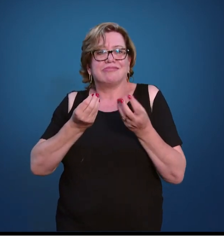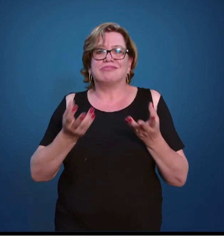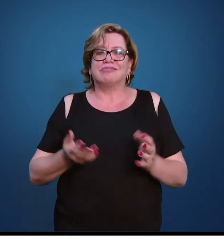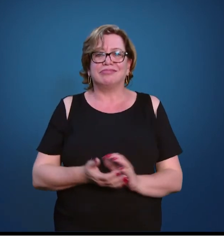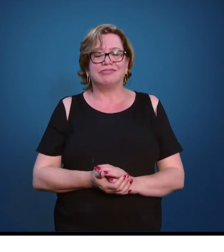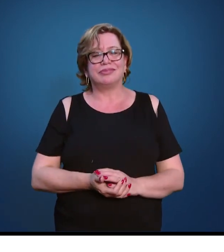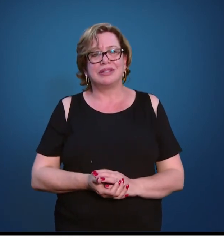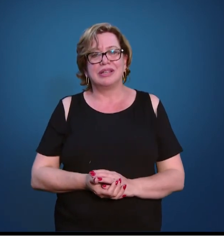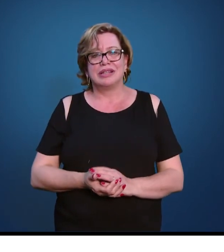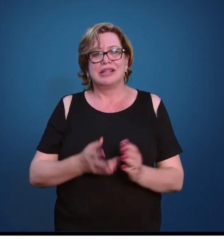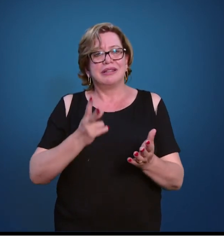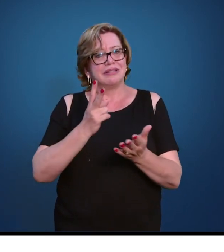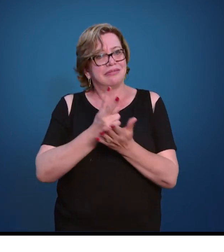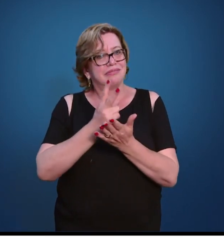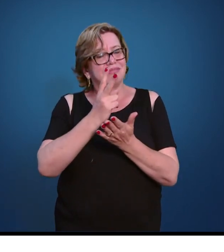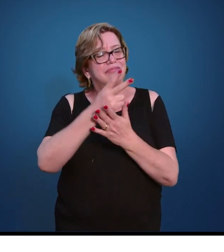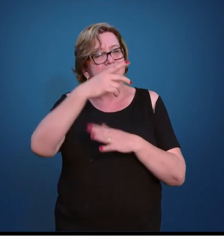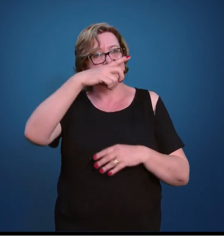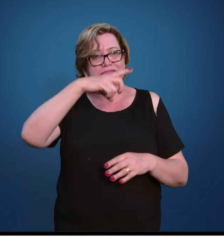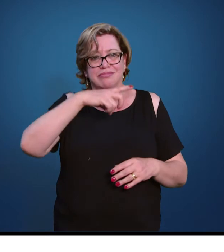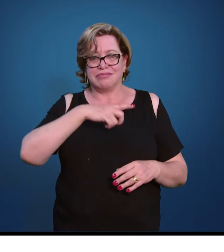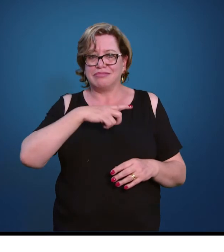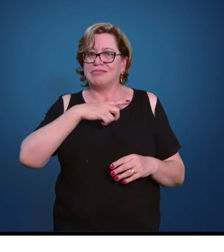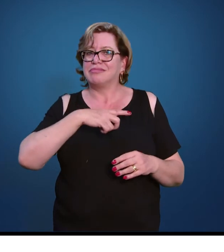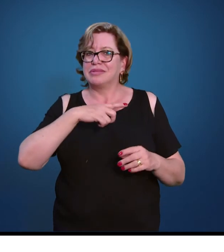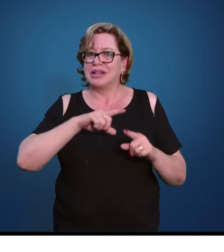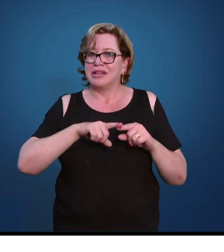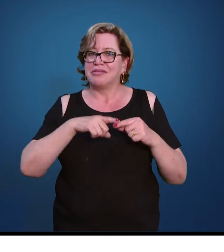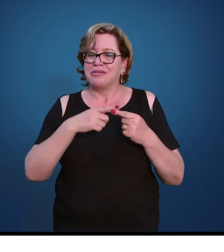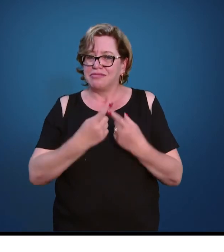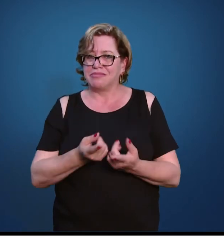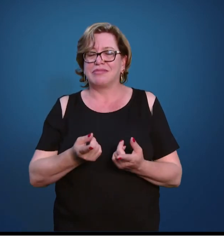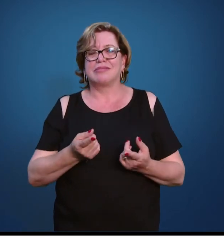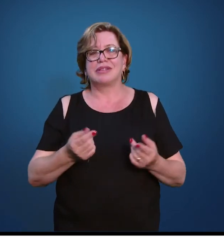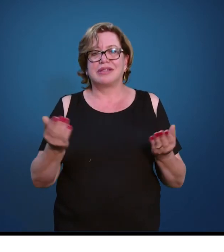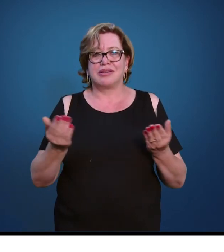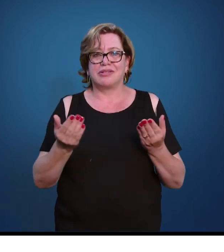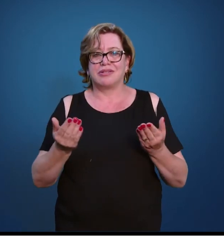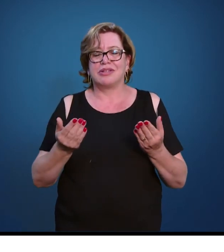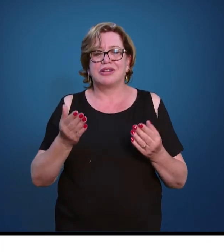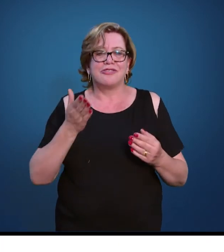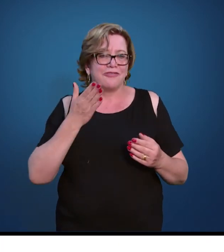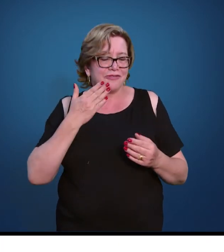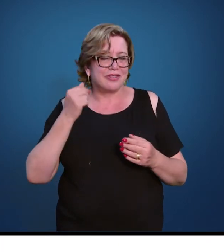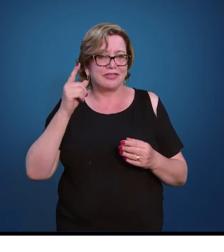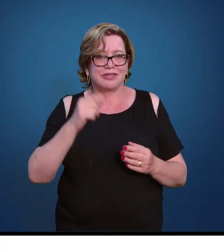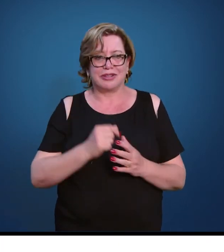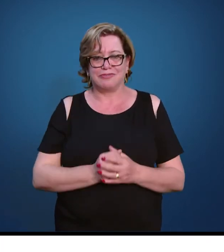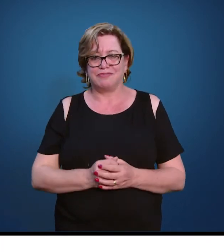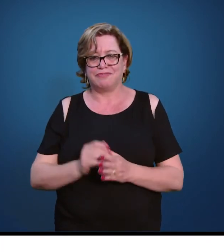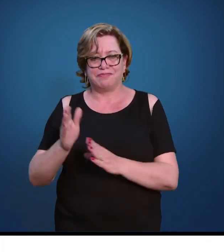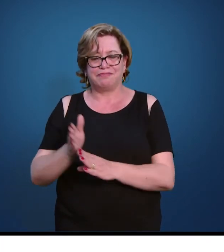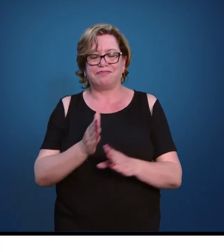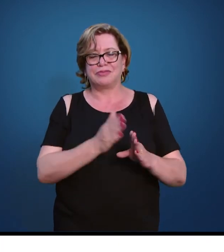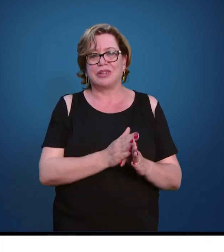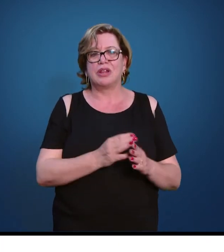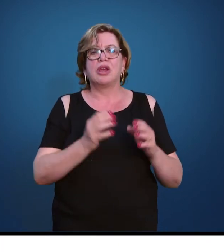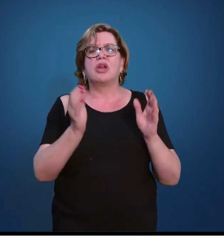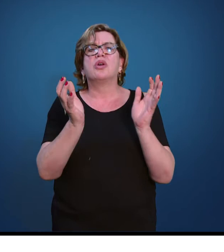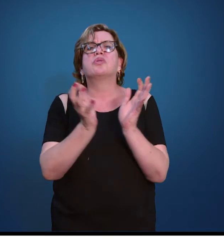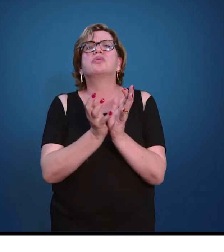menor. Ela continuará existindo, mas será muito menor. Quais são os principais grupos